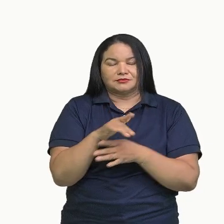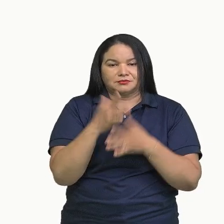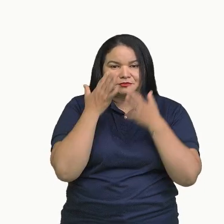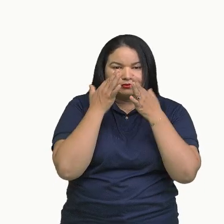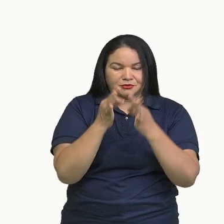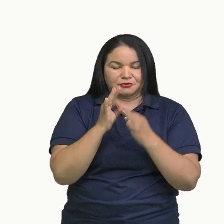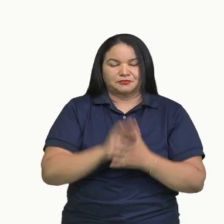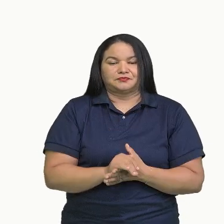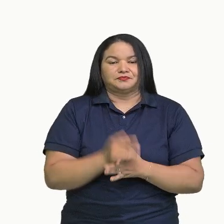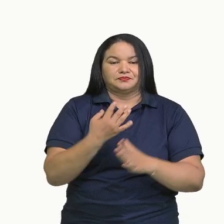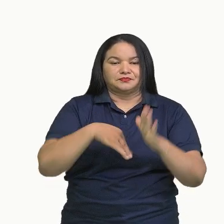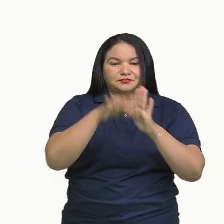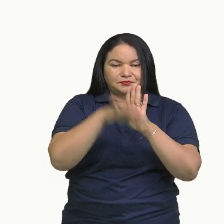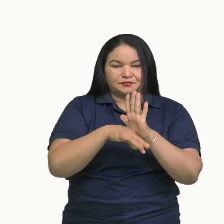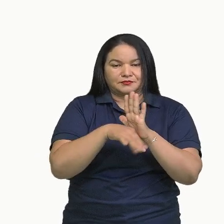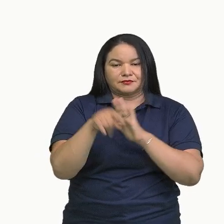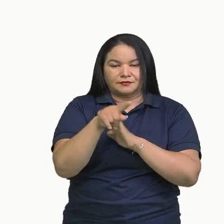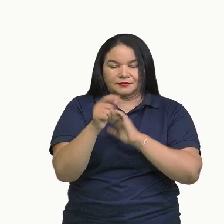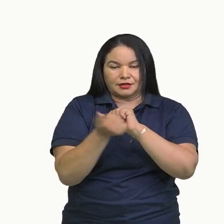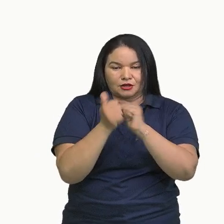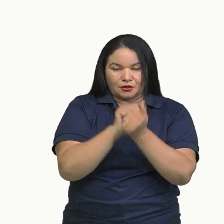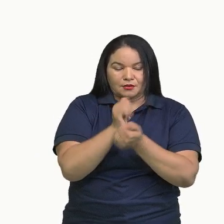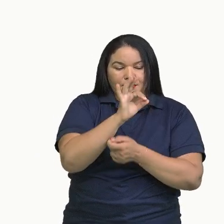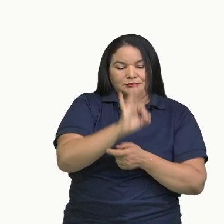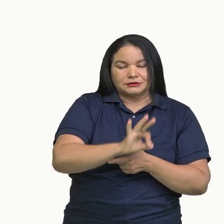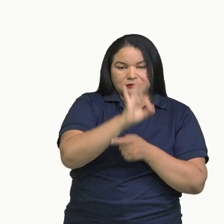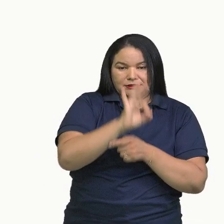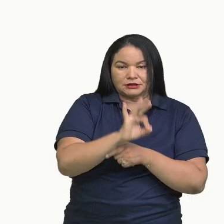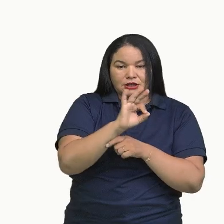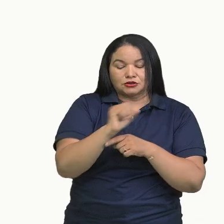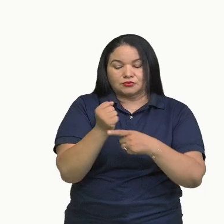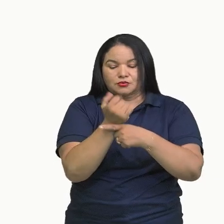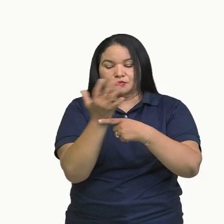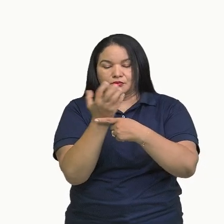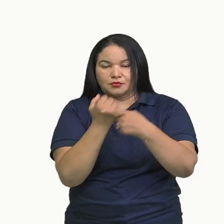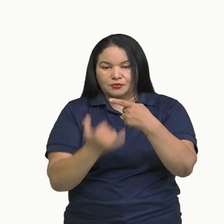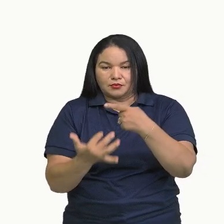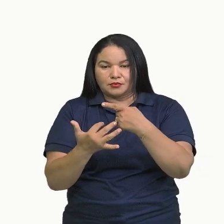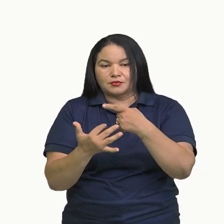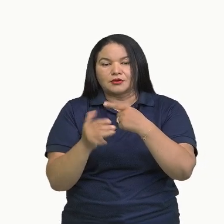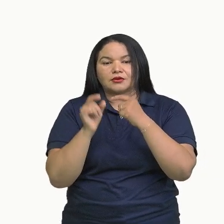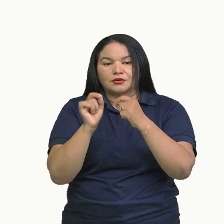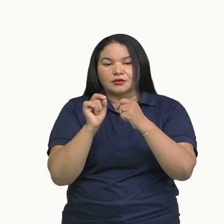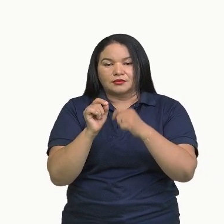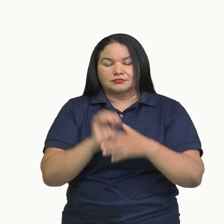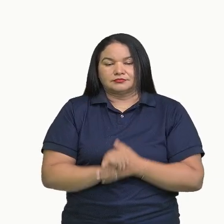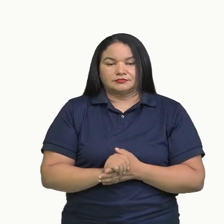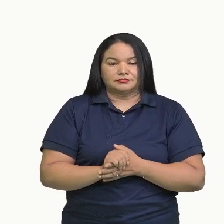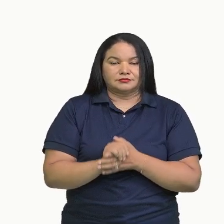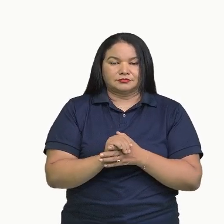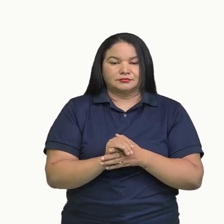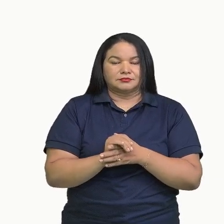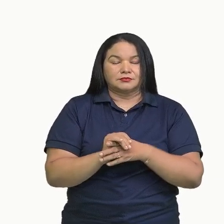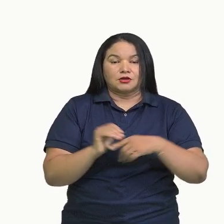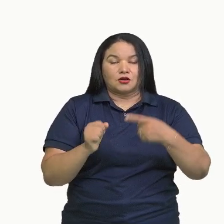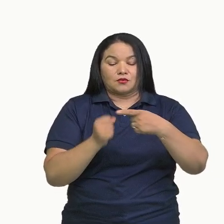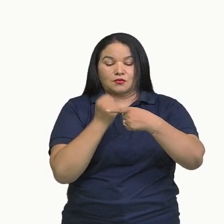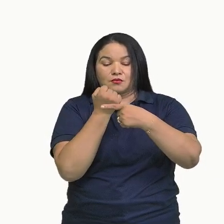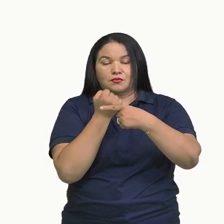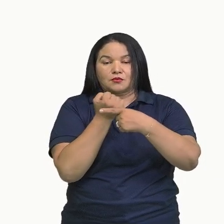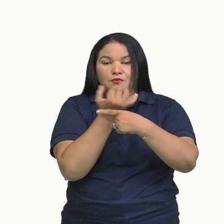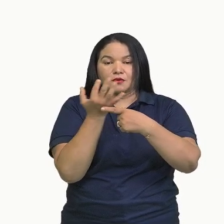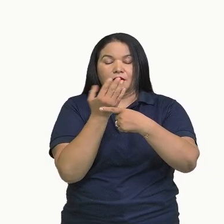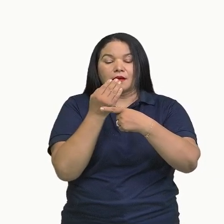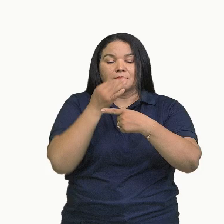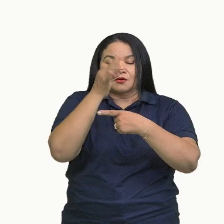nosso texto. Para converter uma porcentagem em uma fração, você coloca a porcentagem sobre 100 e simplifica